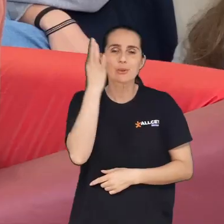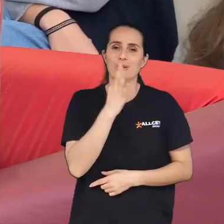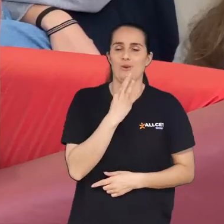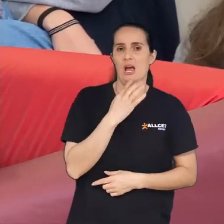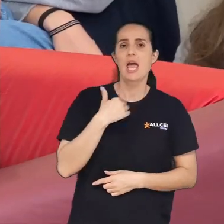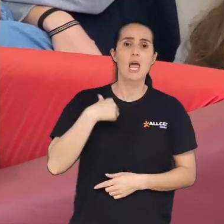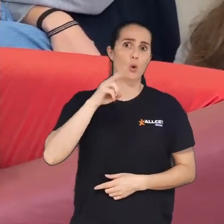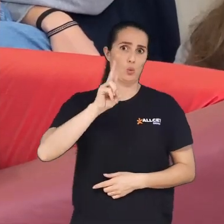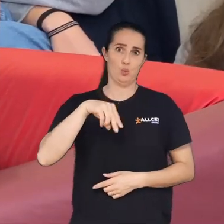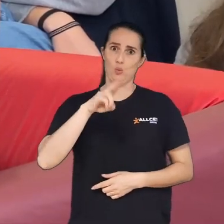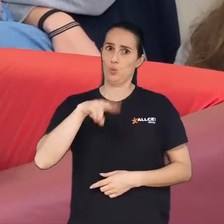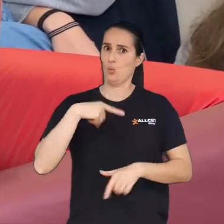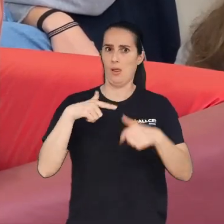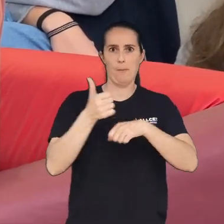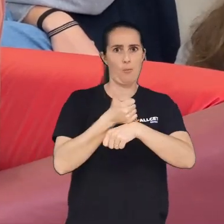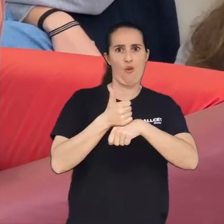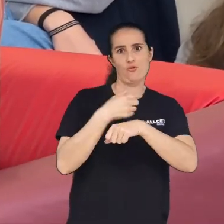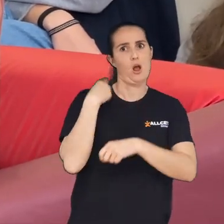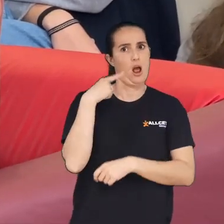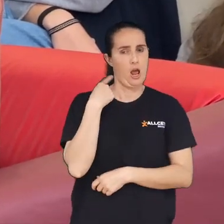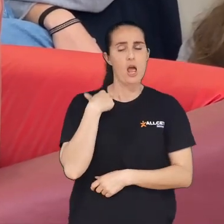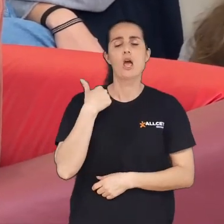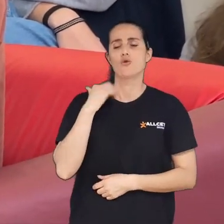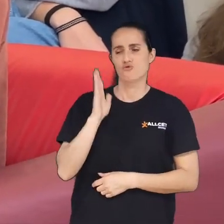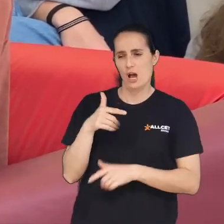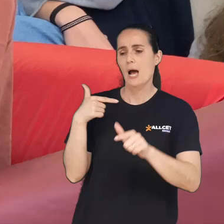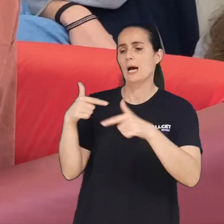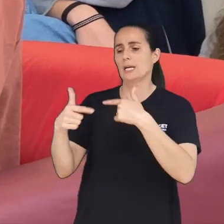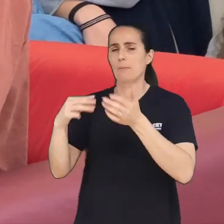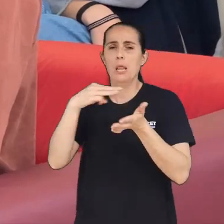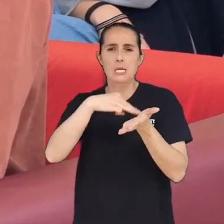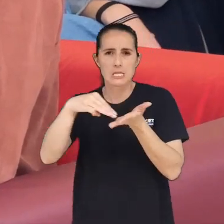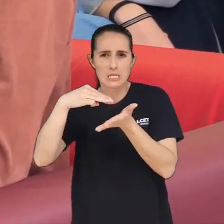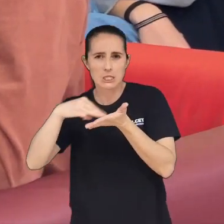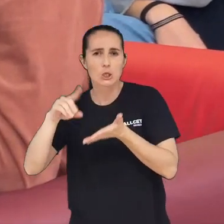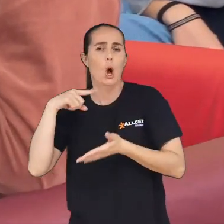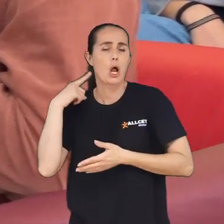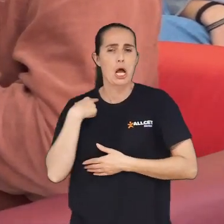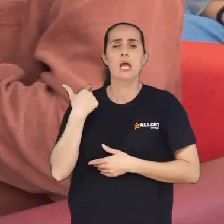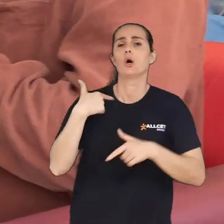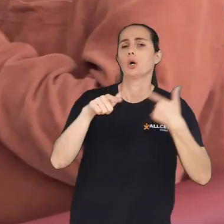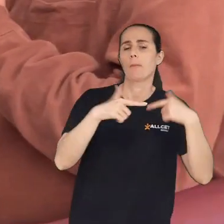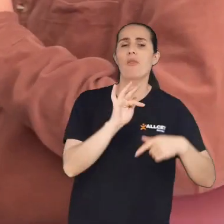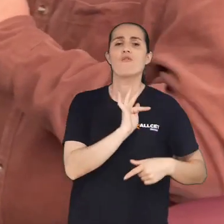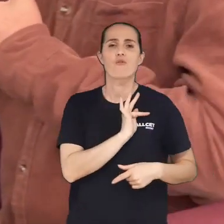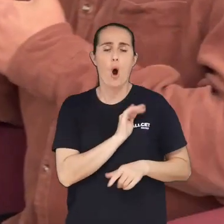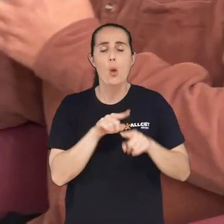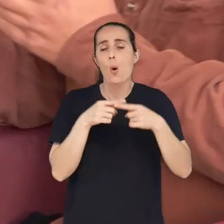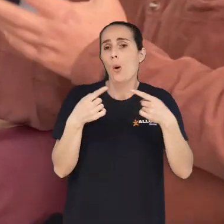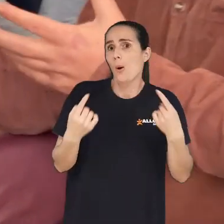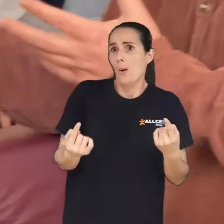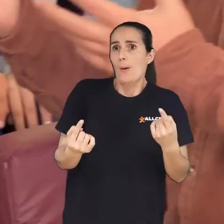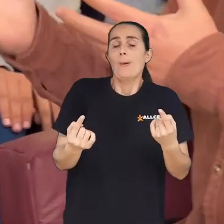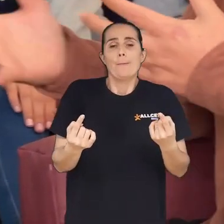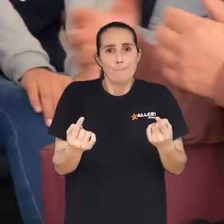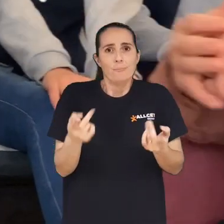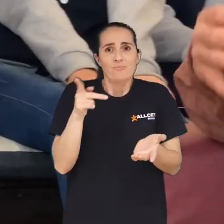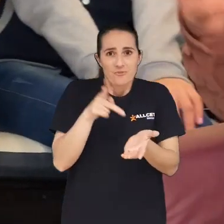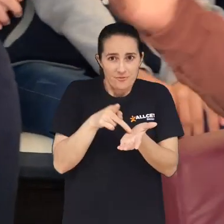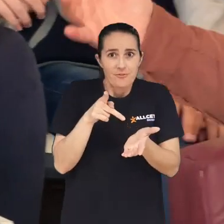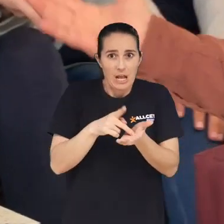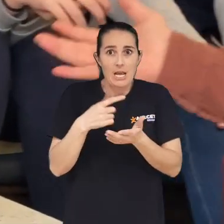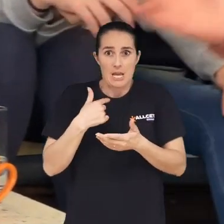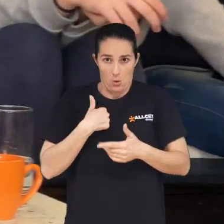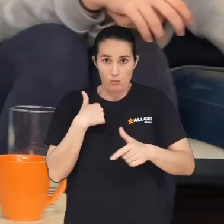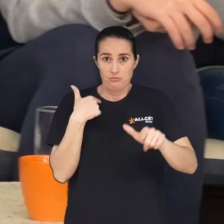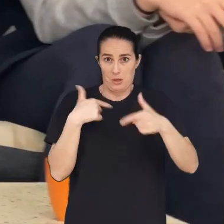advogado. Eu trabalhei em escritórios de advocacia, trabalhei no fórum, mas realmente a função como advogado,